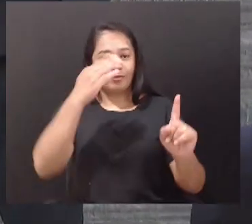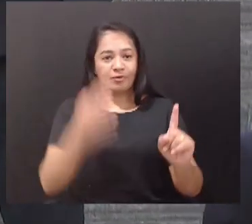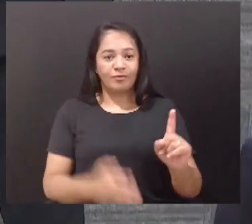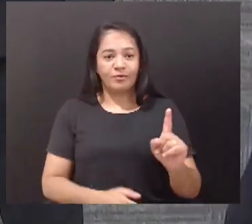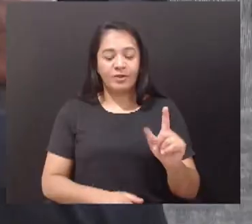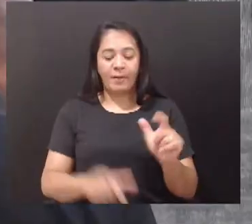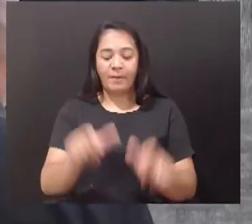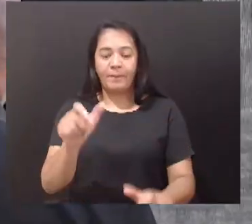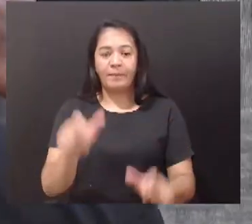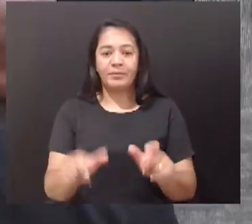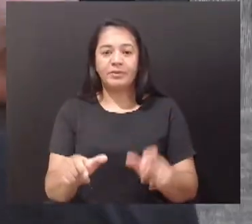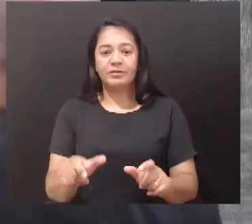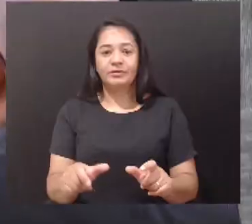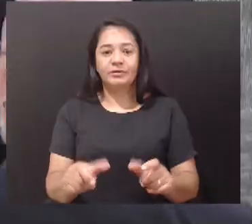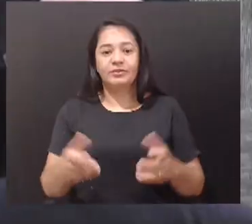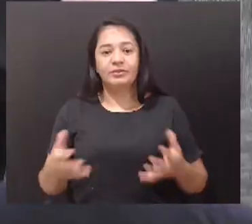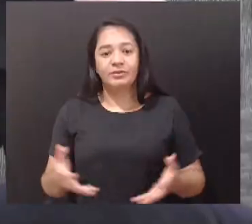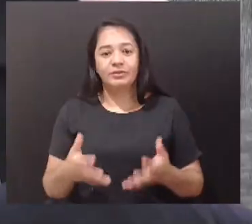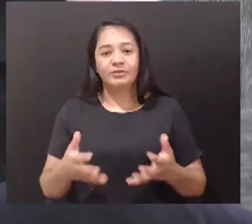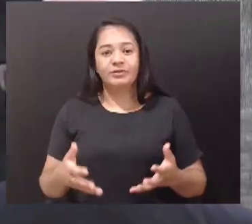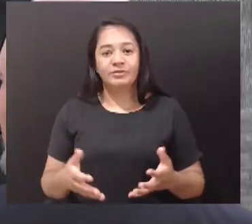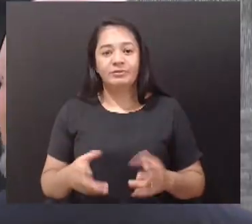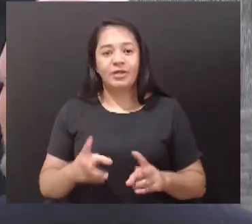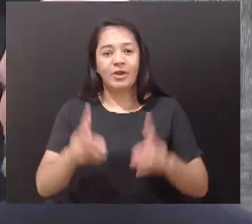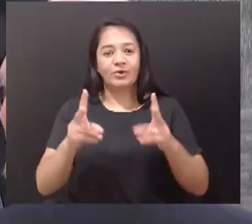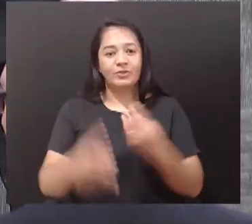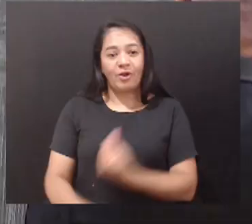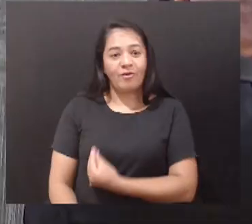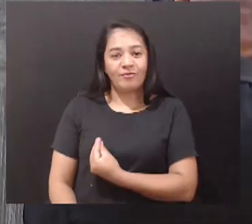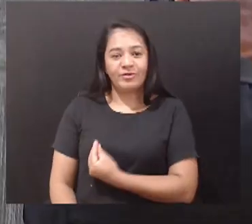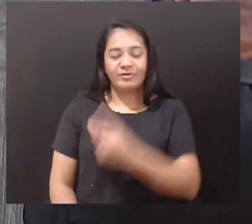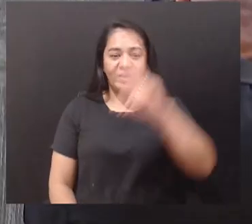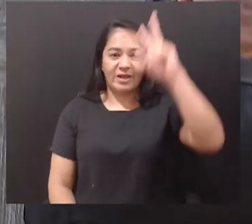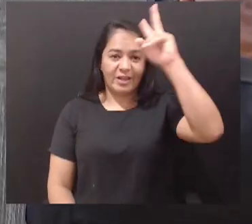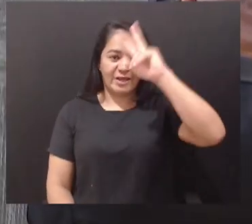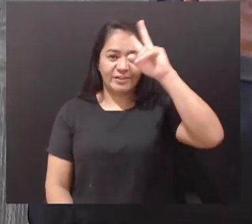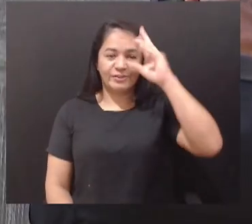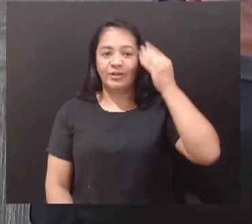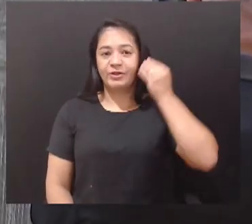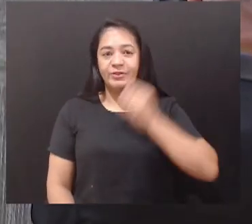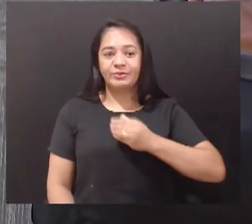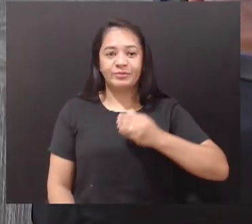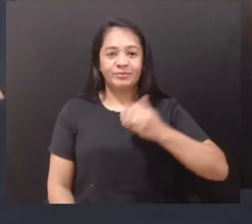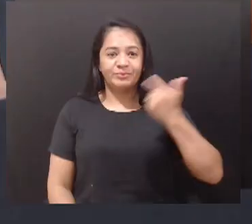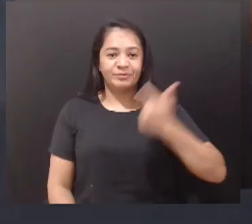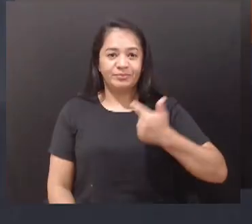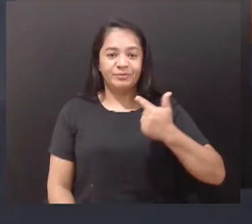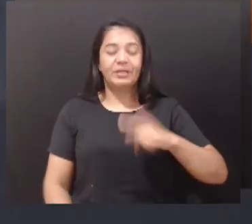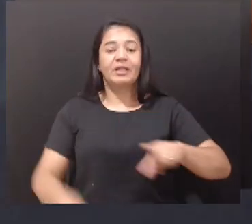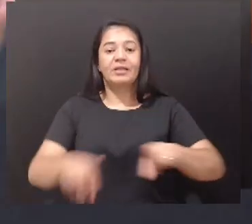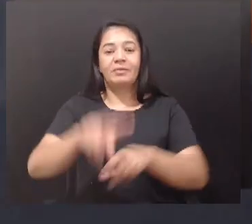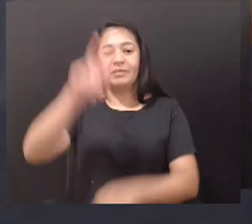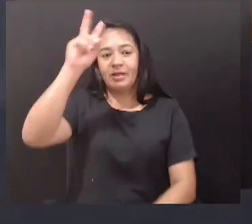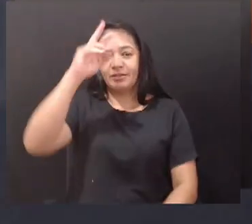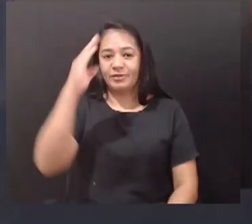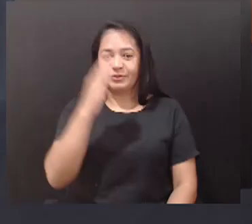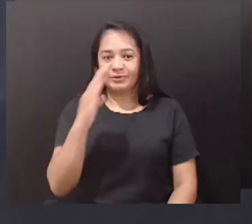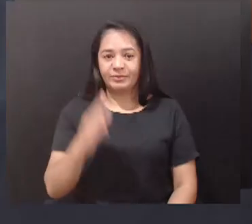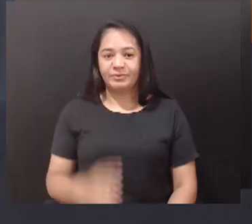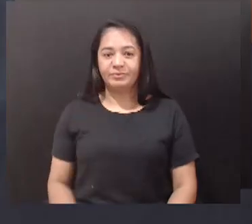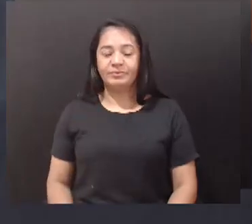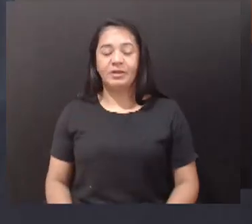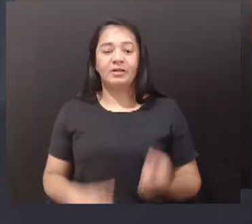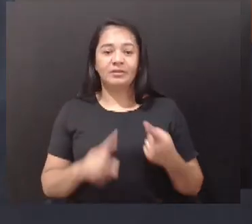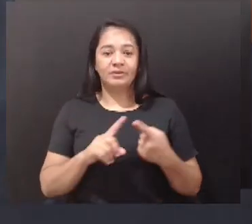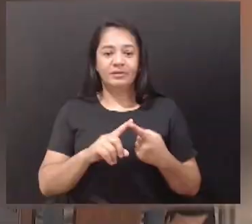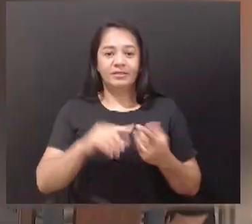que contribuem para manter viva a história de Dom Pedro II e a história do país. Entre elas, a secretária de